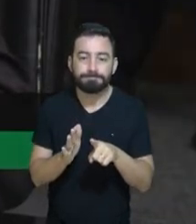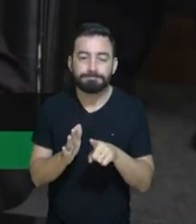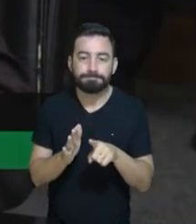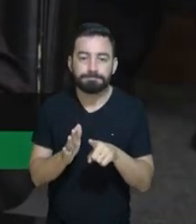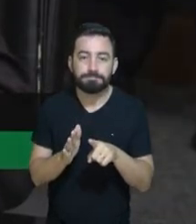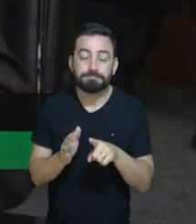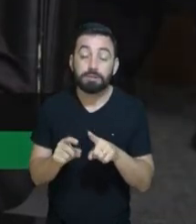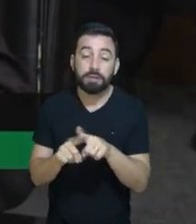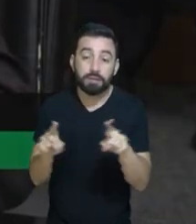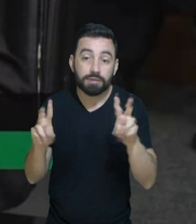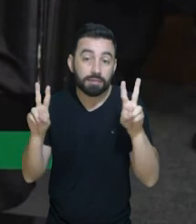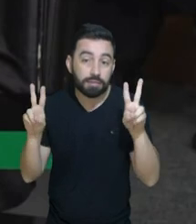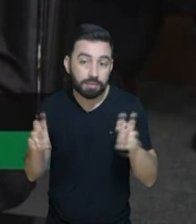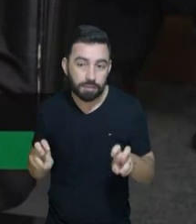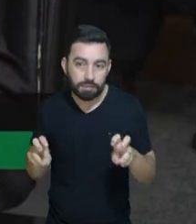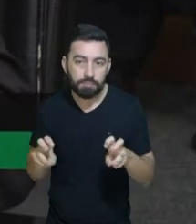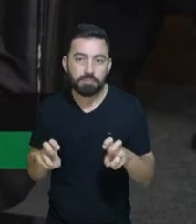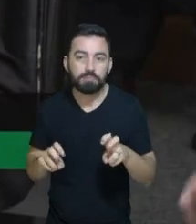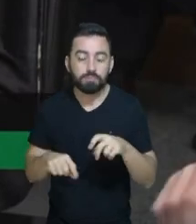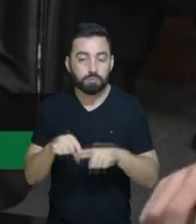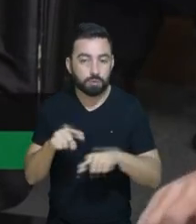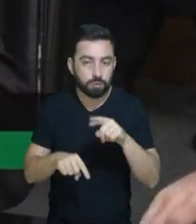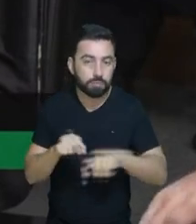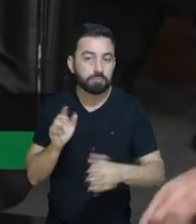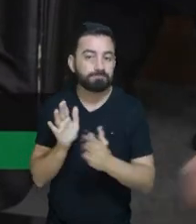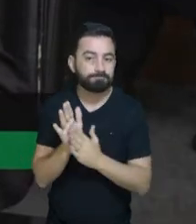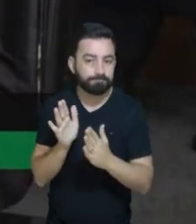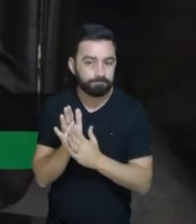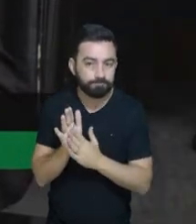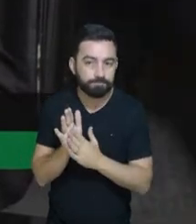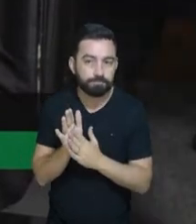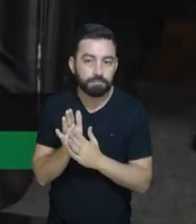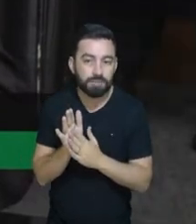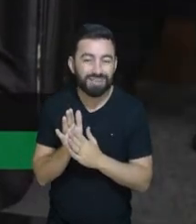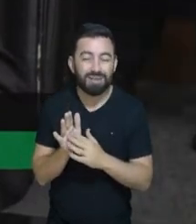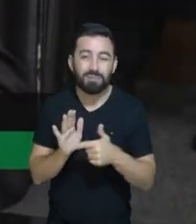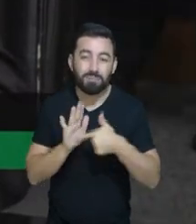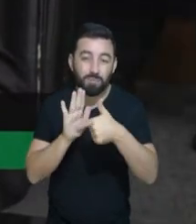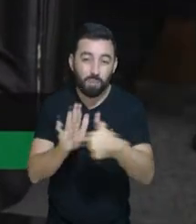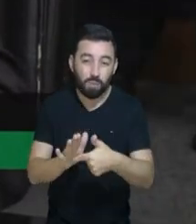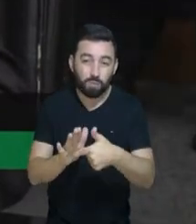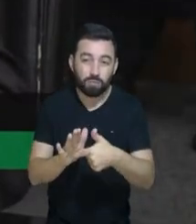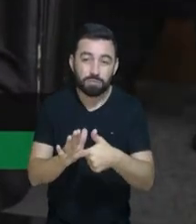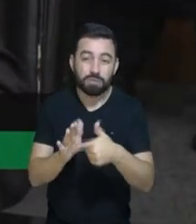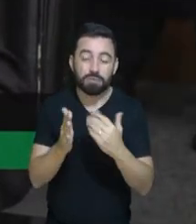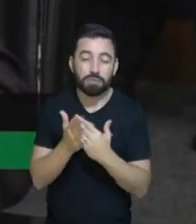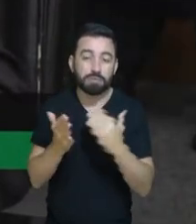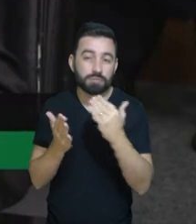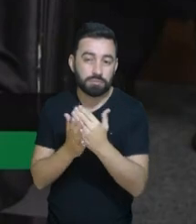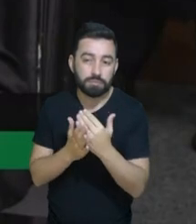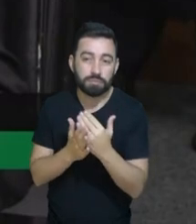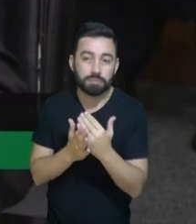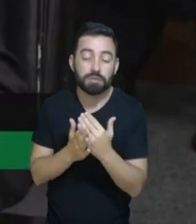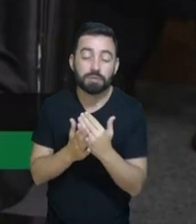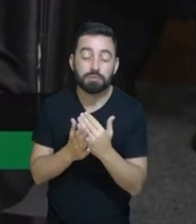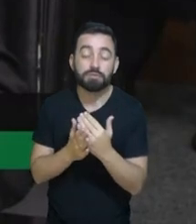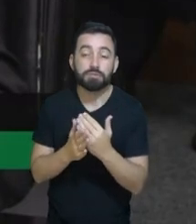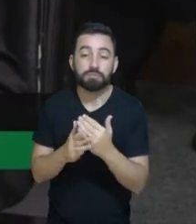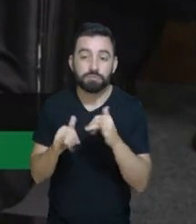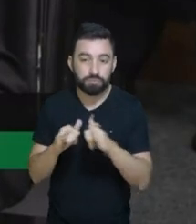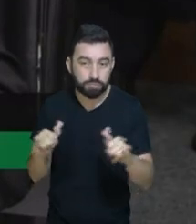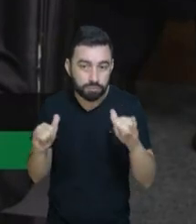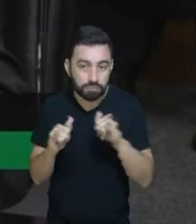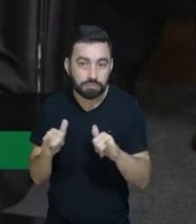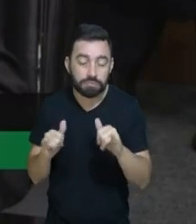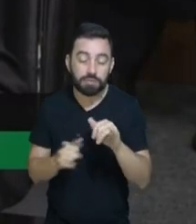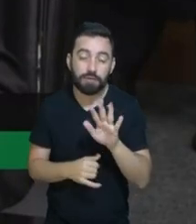relacionados ao tema objeto desta proposição aportando aos autos a respectiva manifestação da